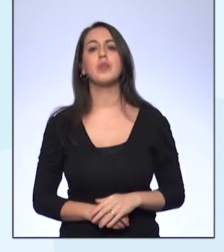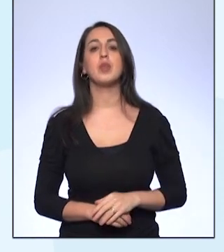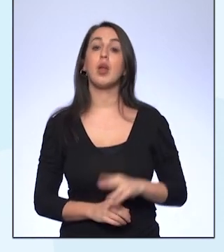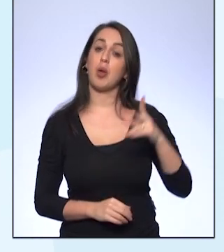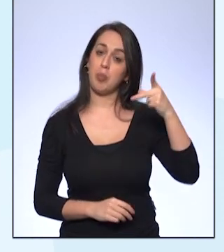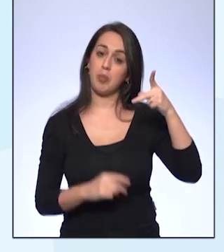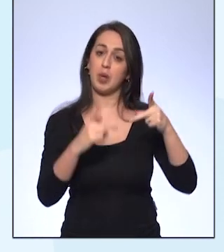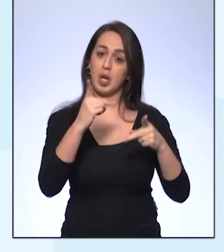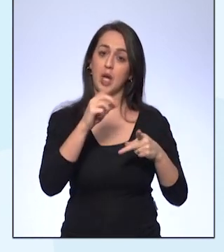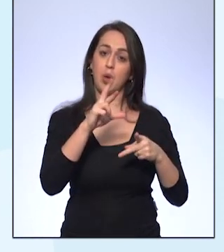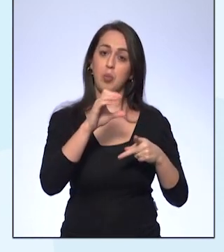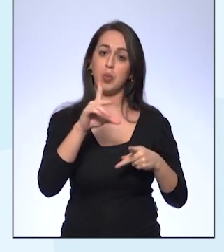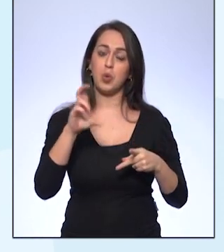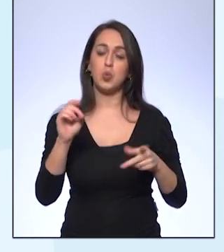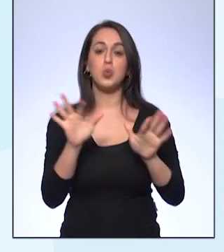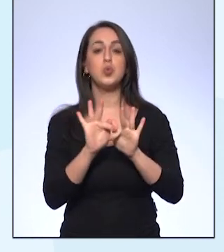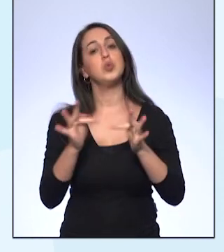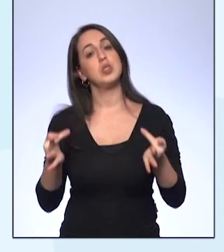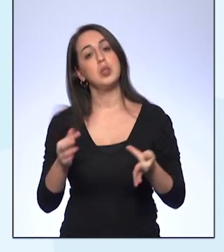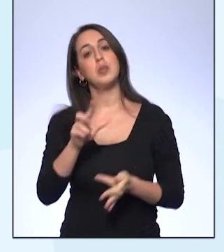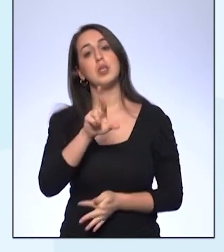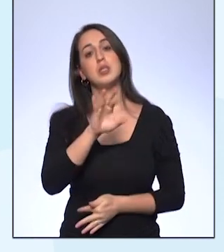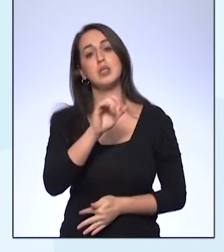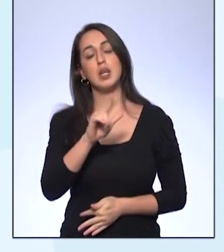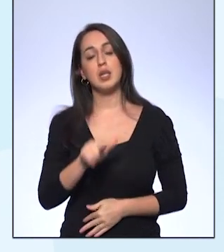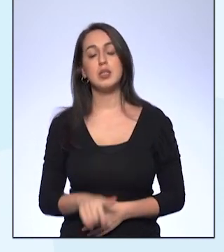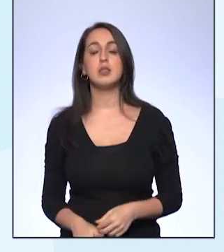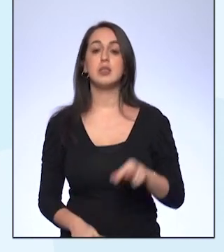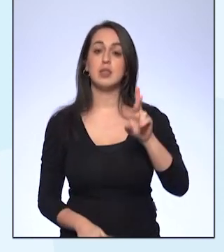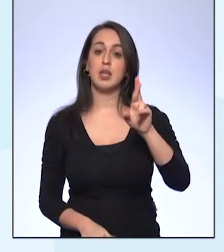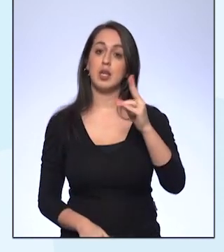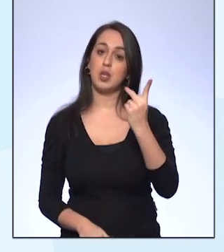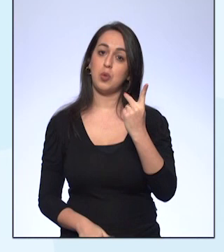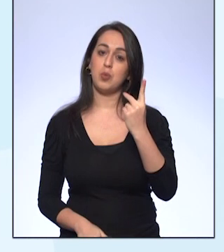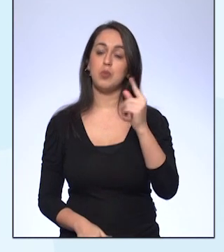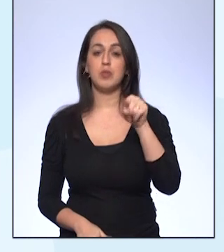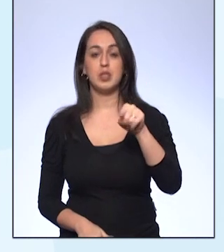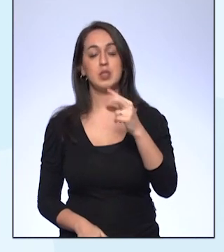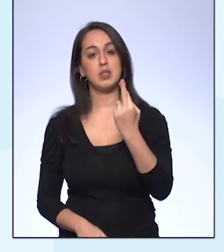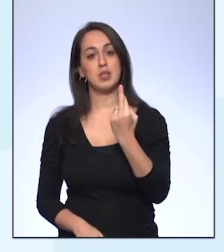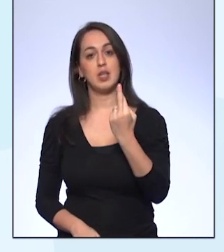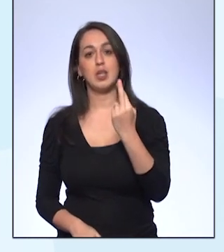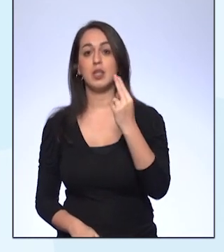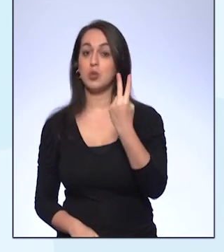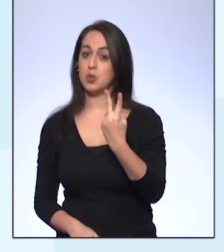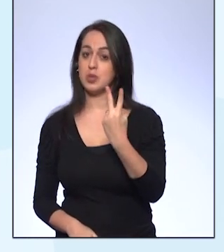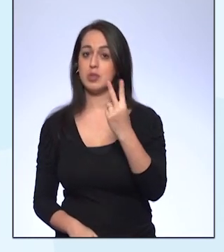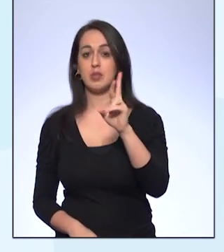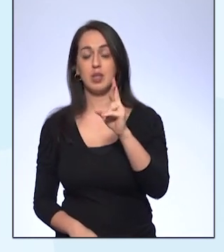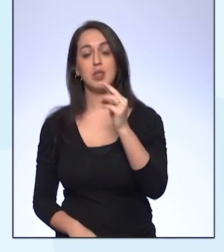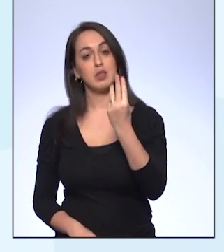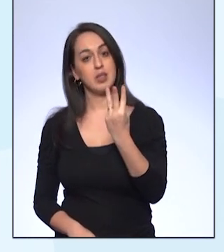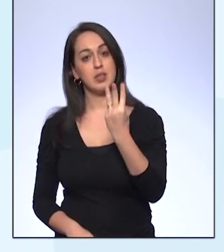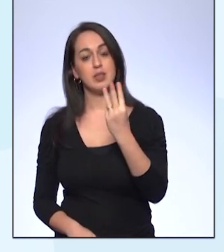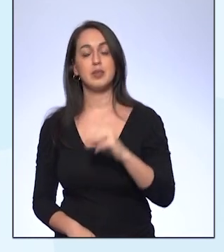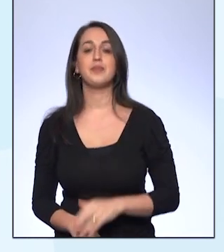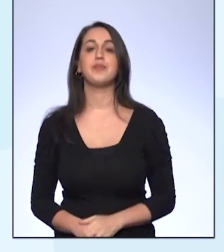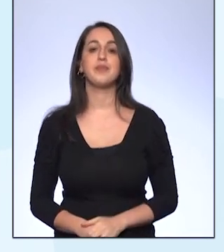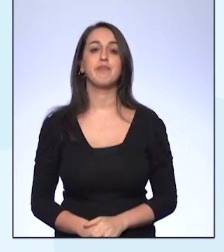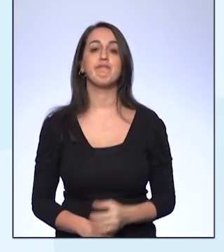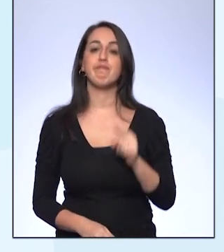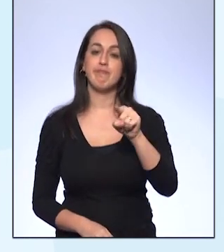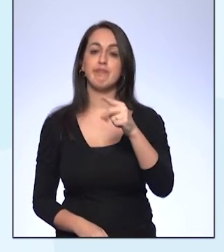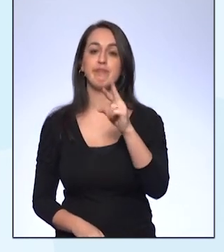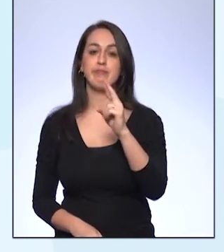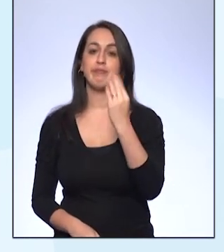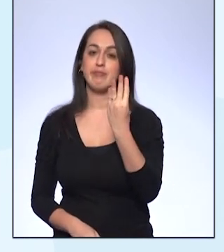produto simples das raízes. R1 vezes R2 vezes R3 e vezes